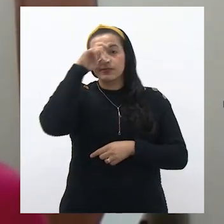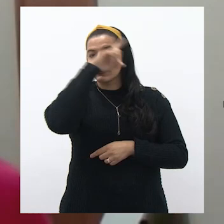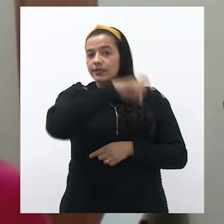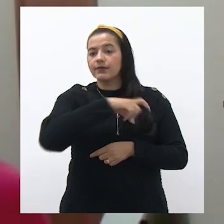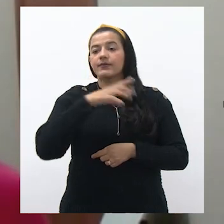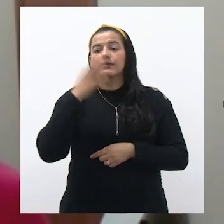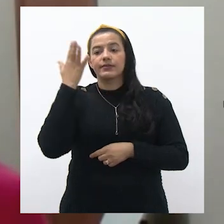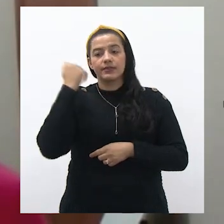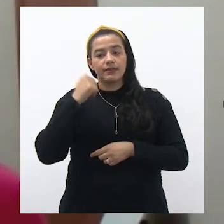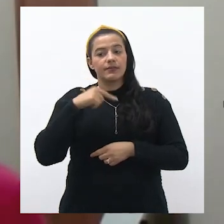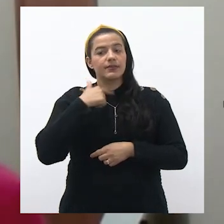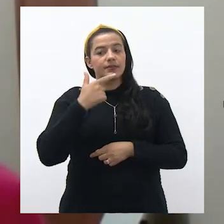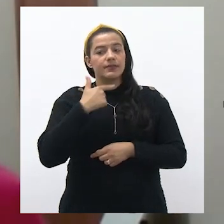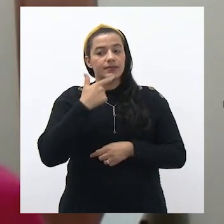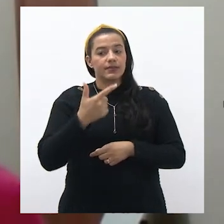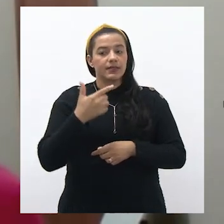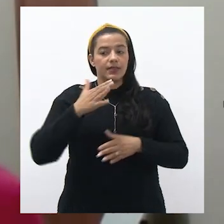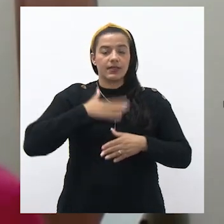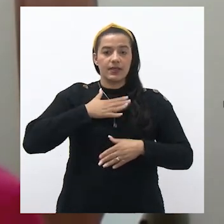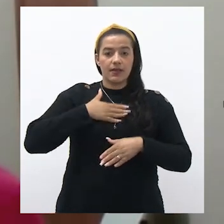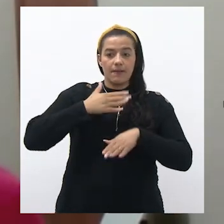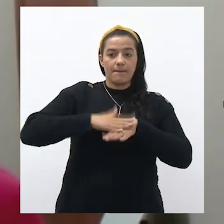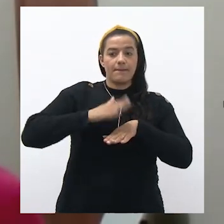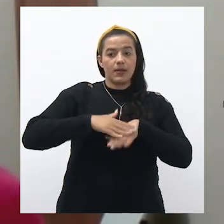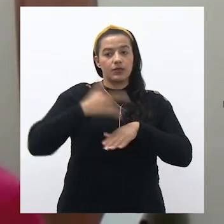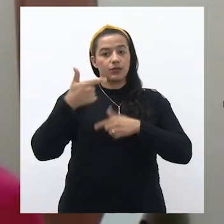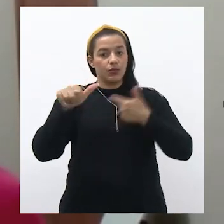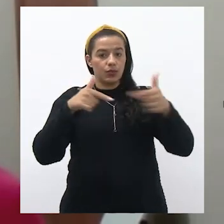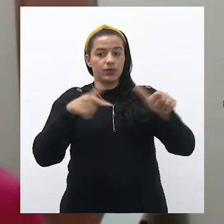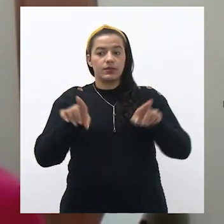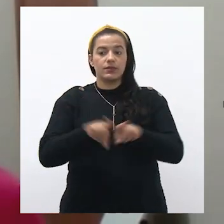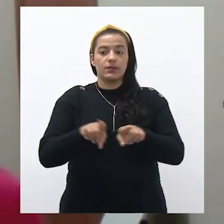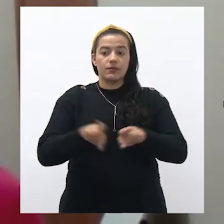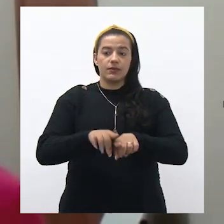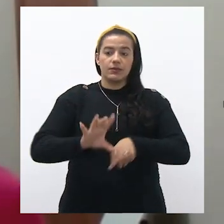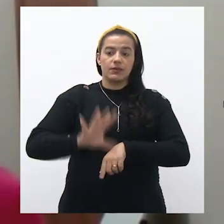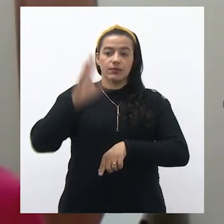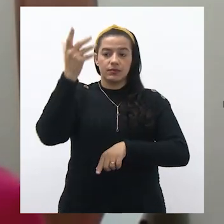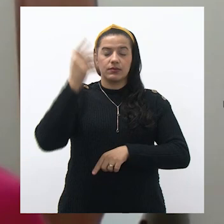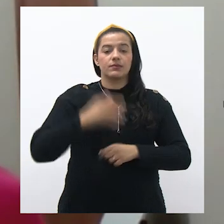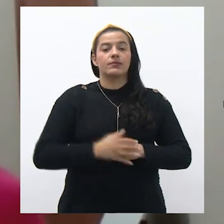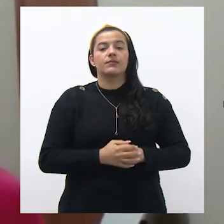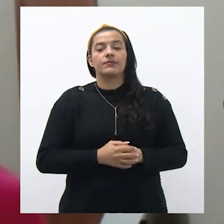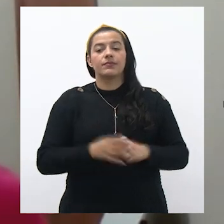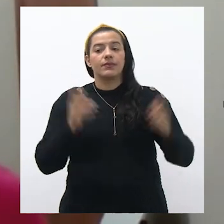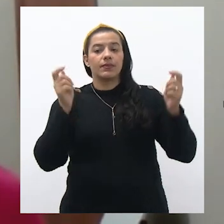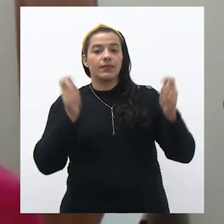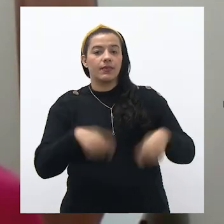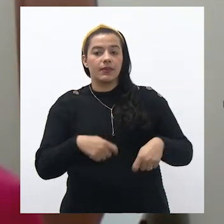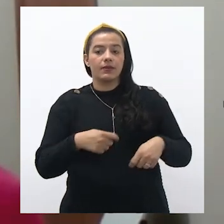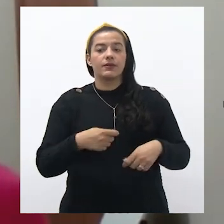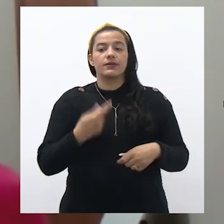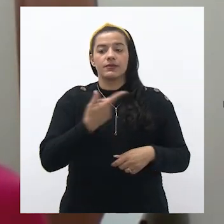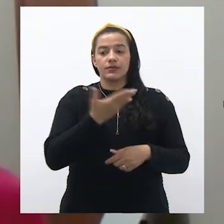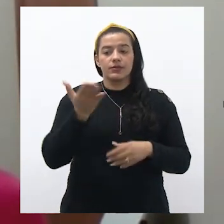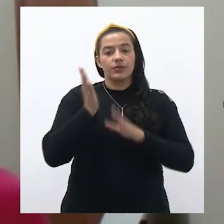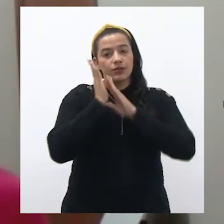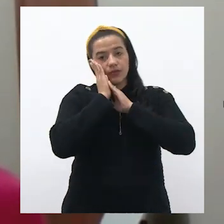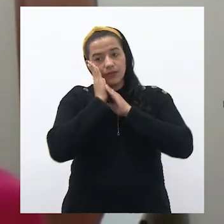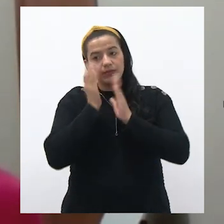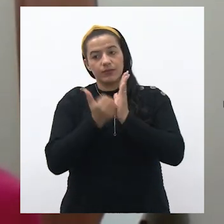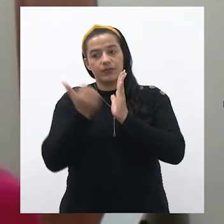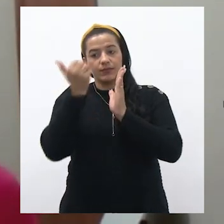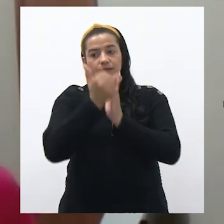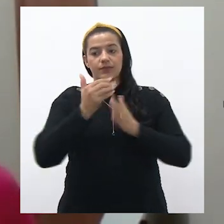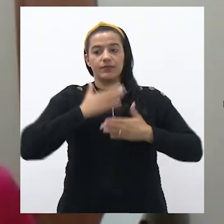coisas não dependiam só de mim, eu dependo de outras pessoas para acontecer. E a possibilidade foi de dormir mais, tranquila.